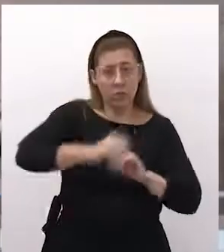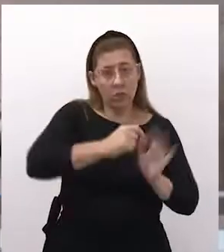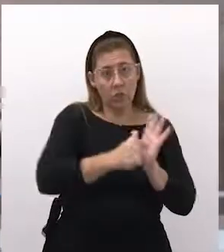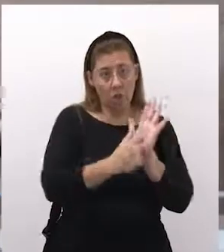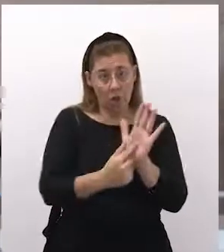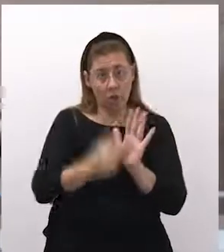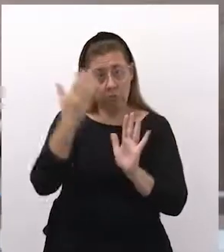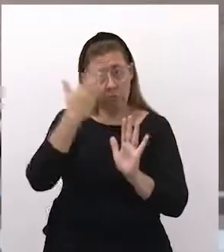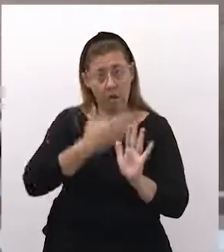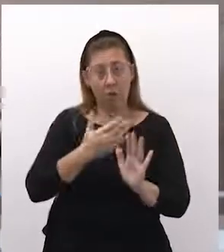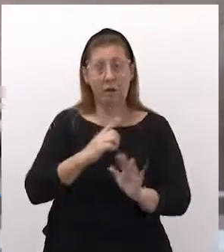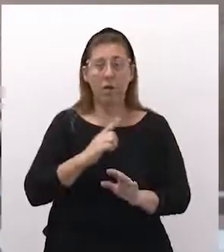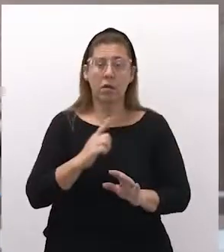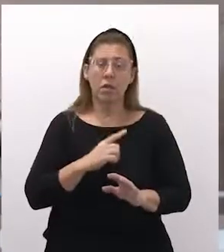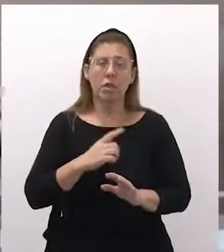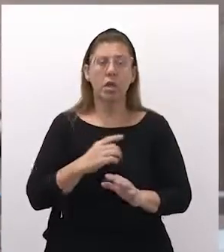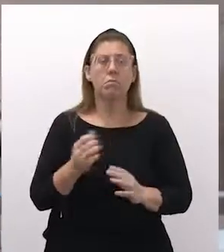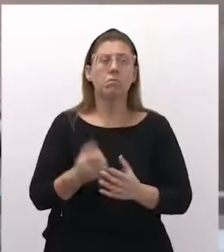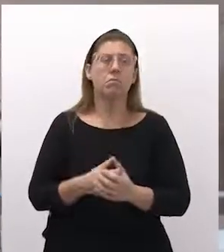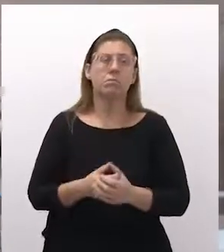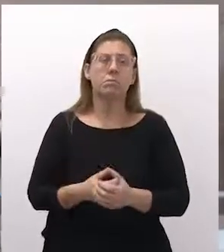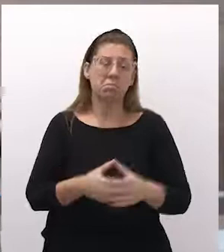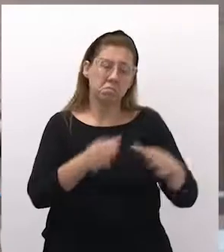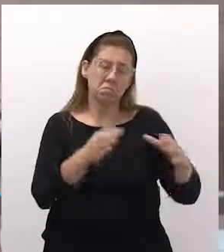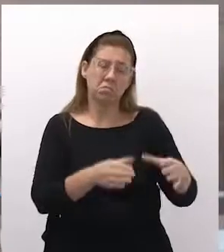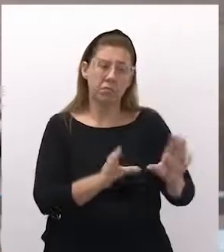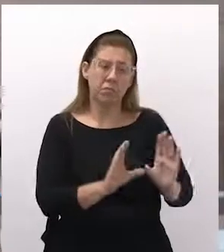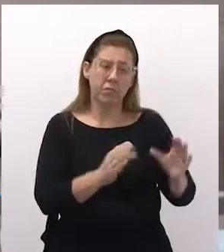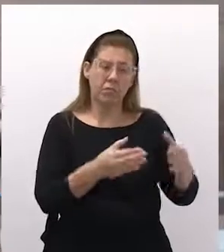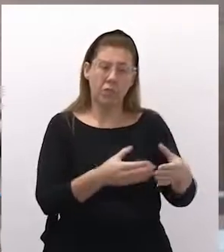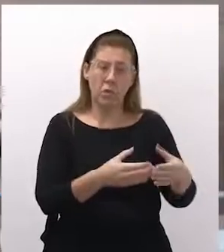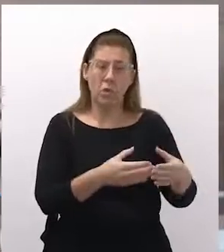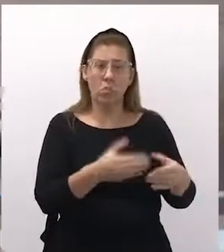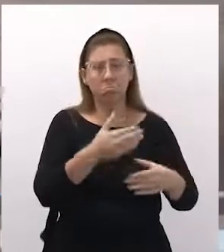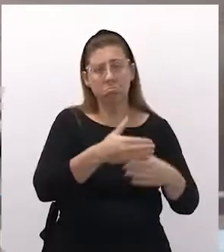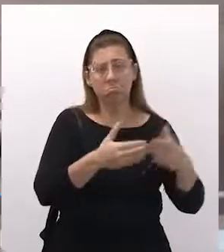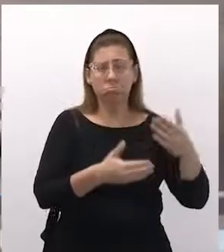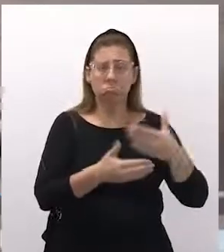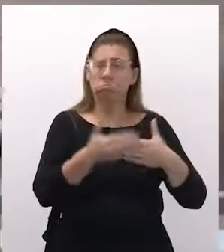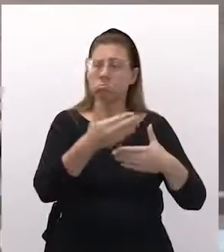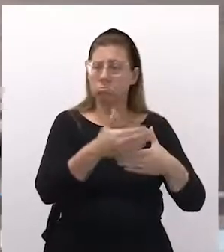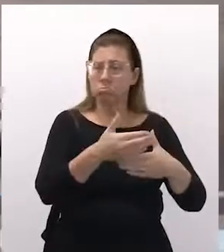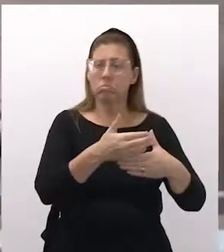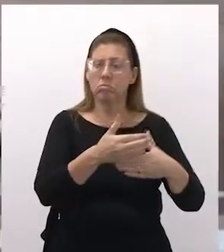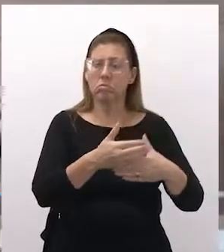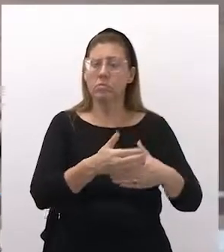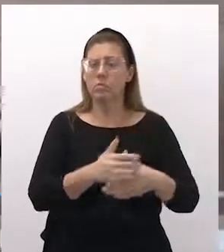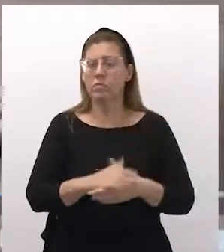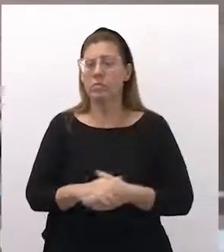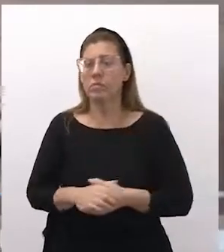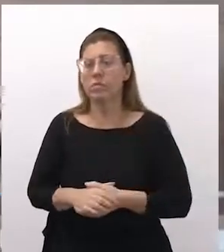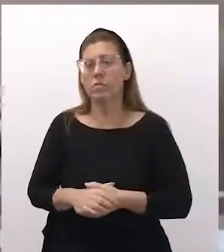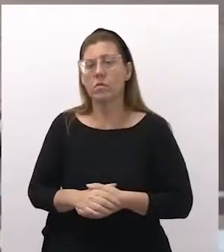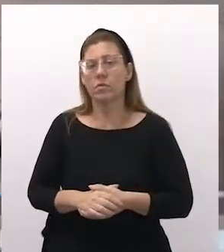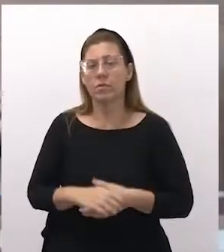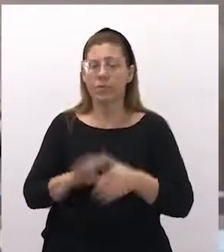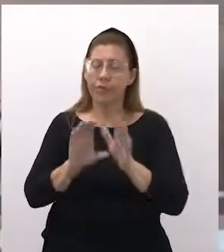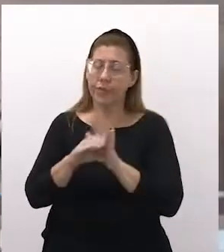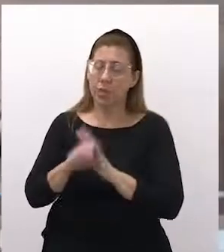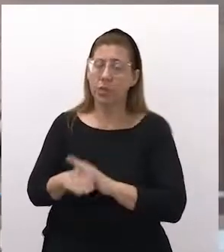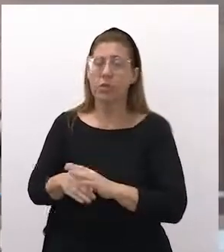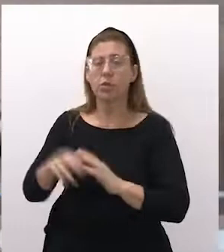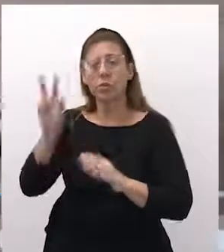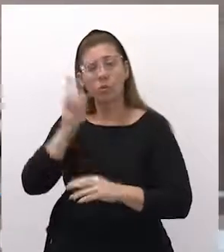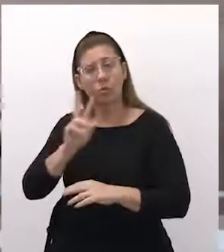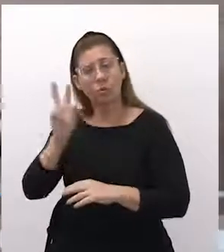mostra, ela é uma categoria construída em determinado contexto sócio-histórico.